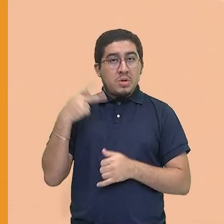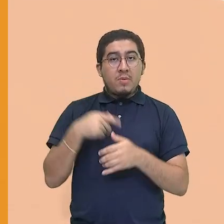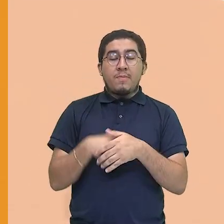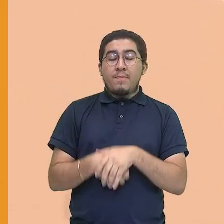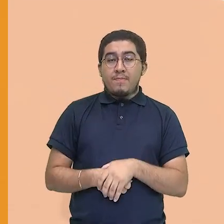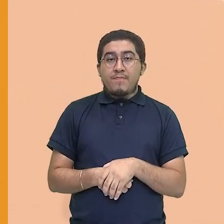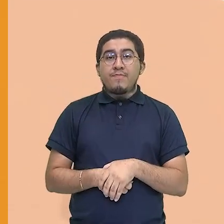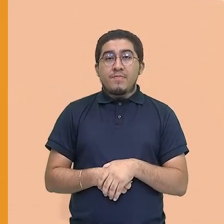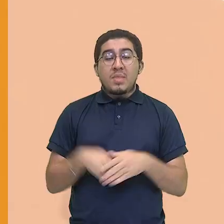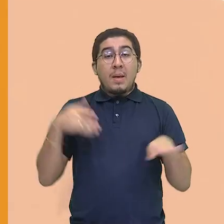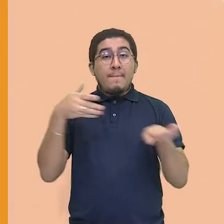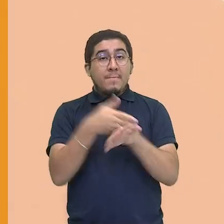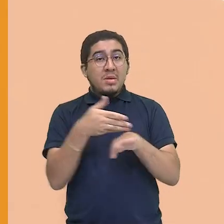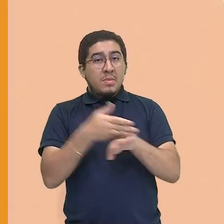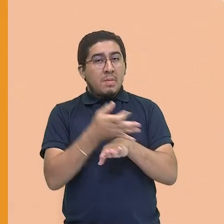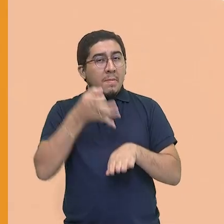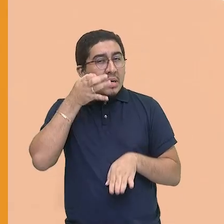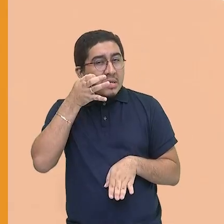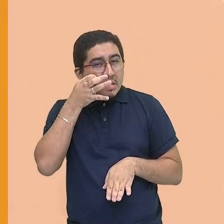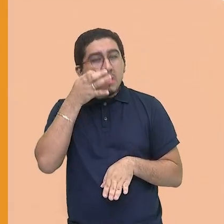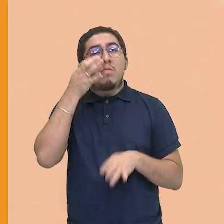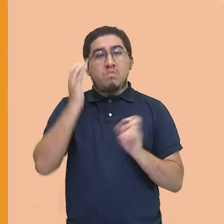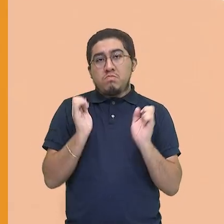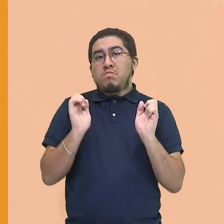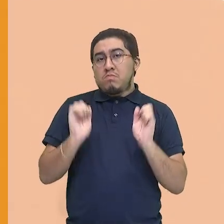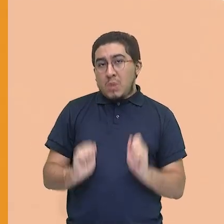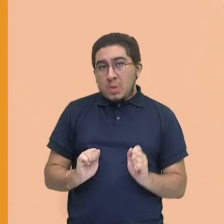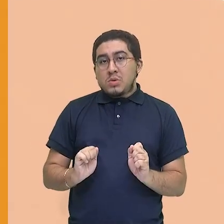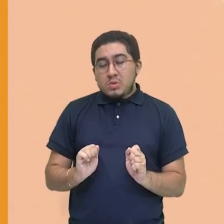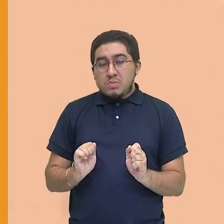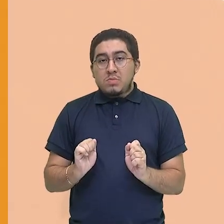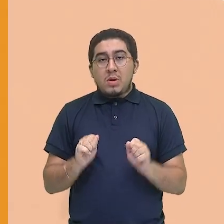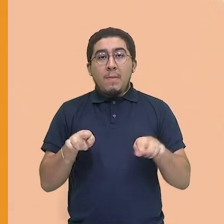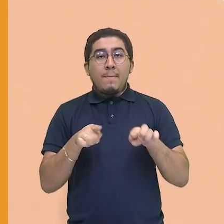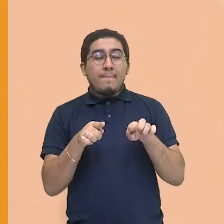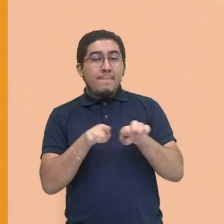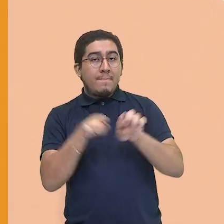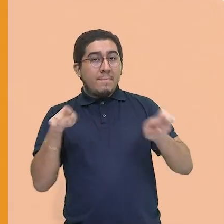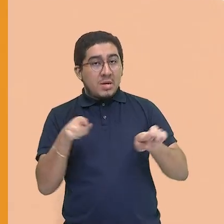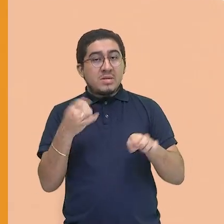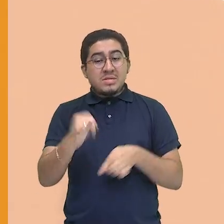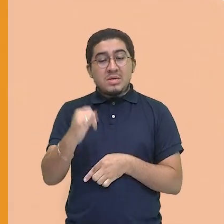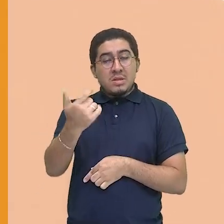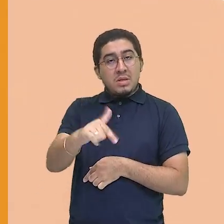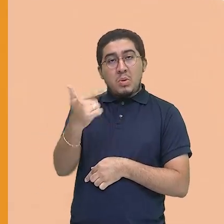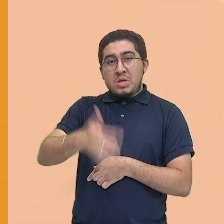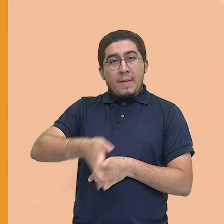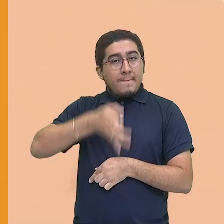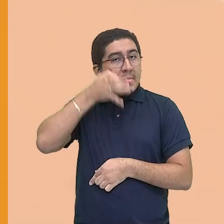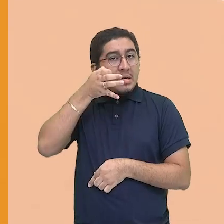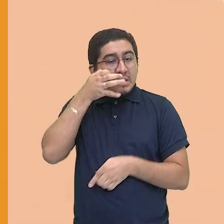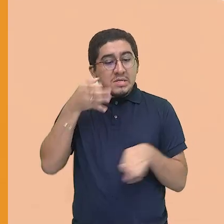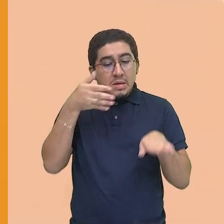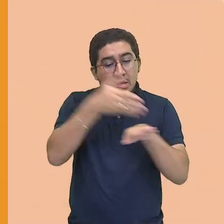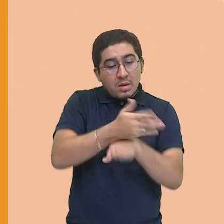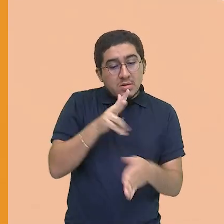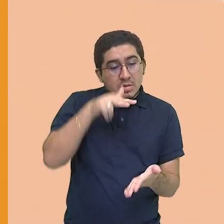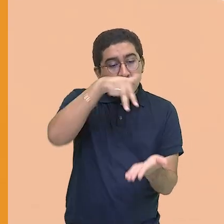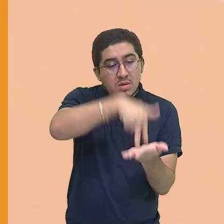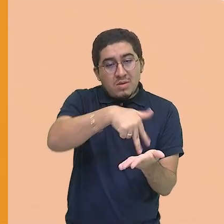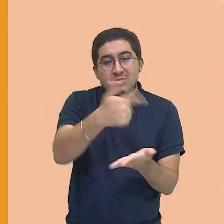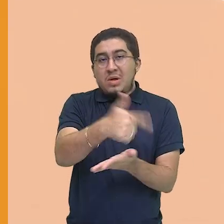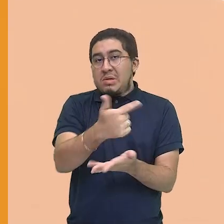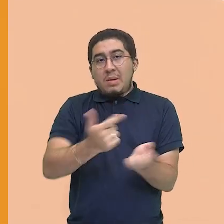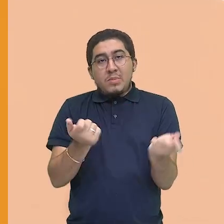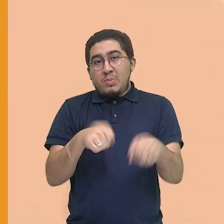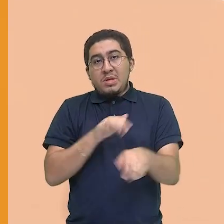um pré-requisito para a participação política, pois sem ela, sem a presença, não há a